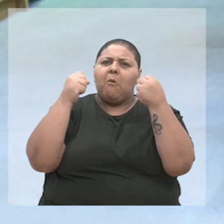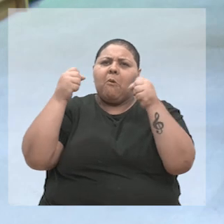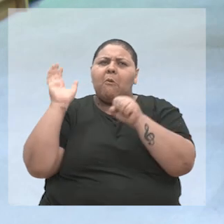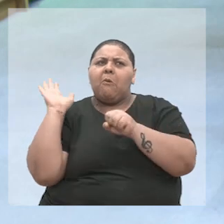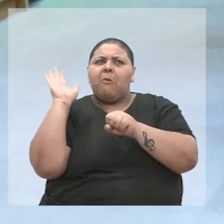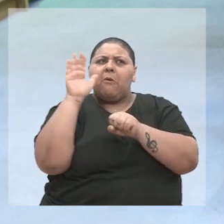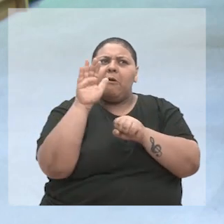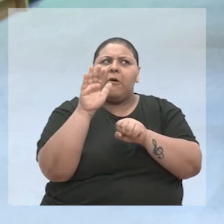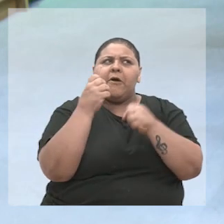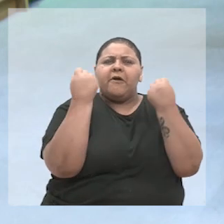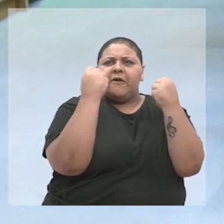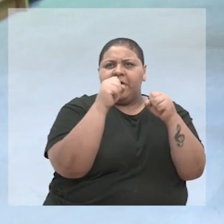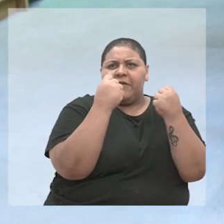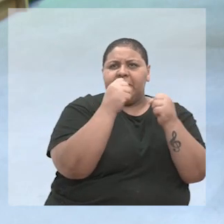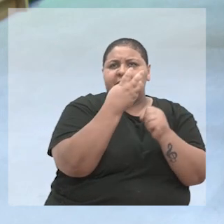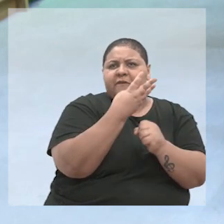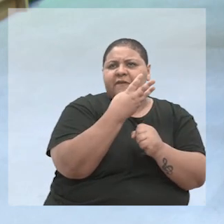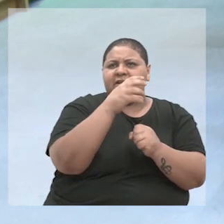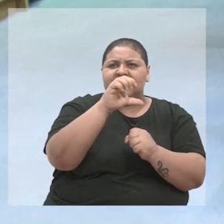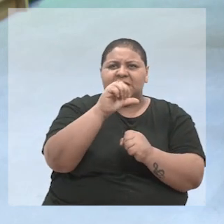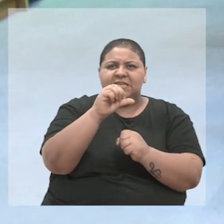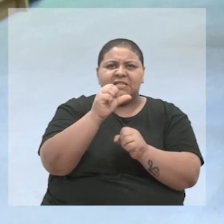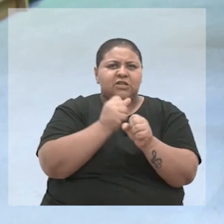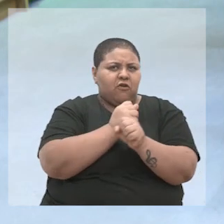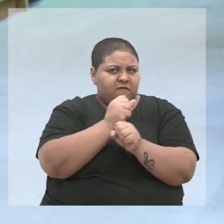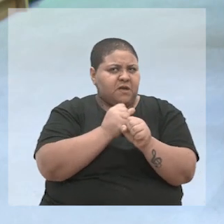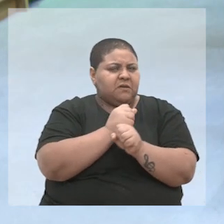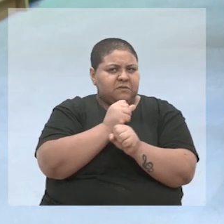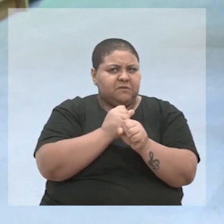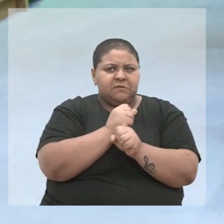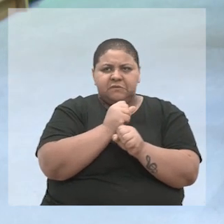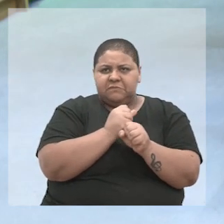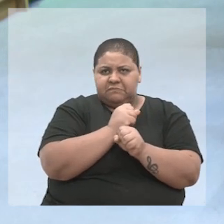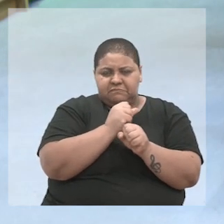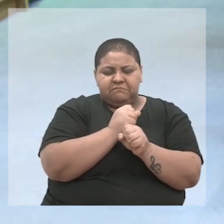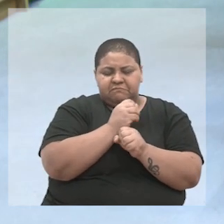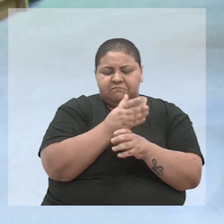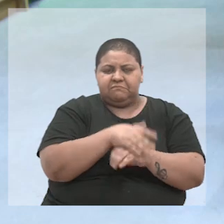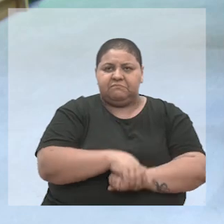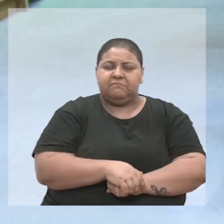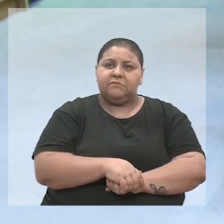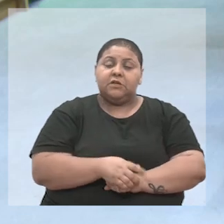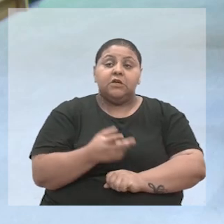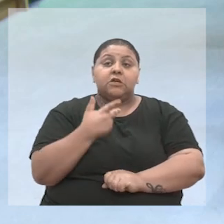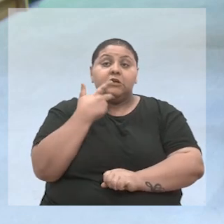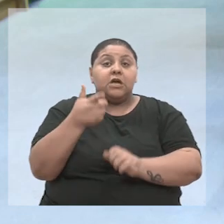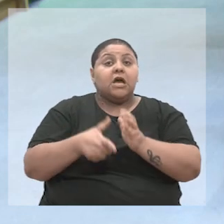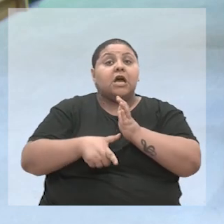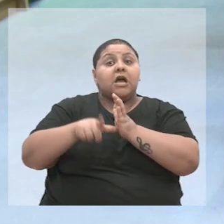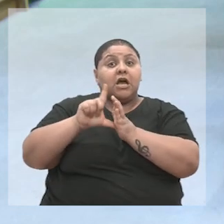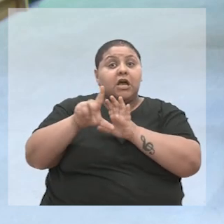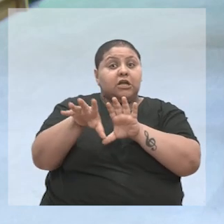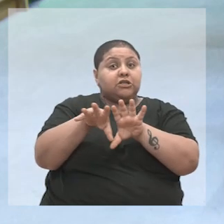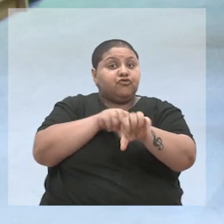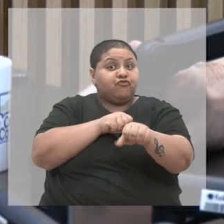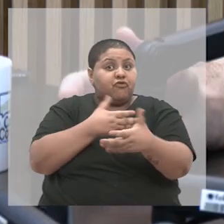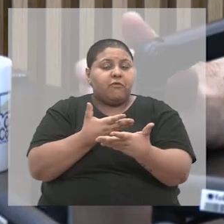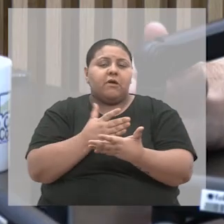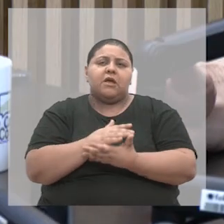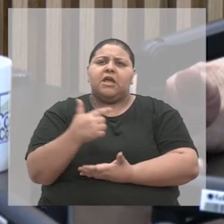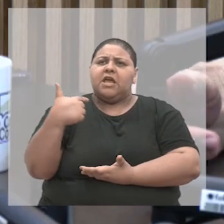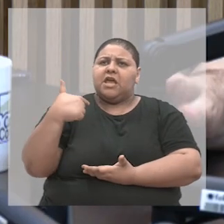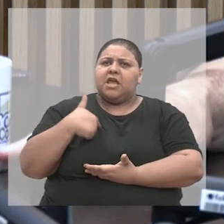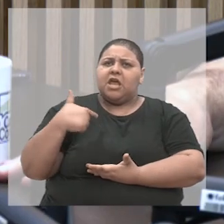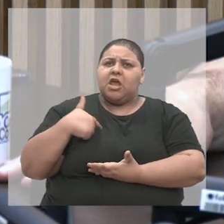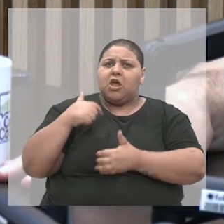são 39 anos já, praticamente, né? Vou dizer, antes ainda de ser formado, eu joguei,